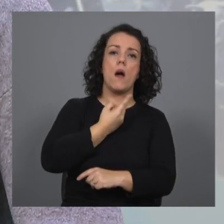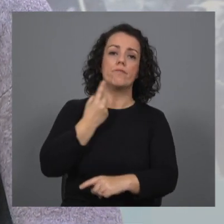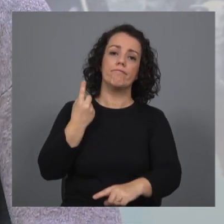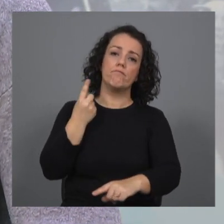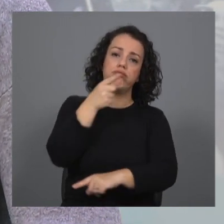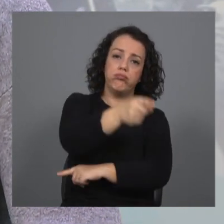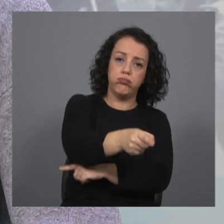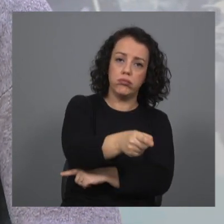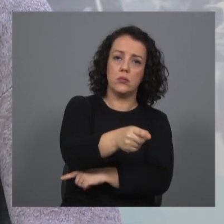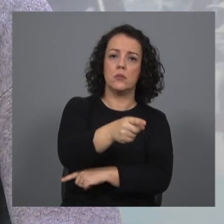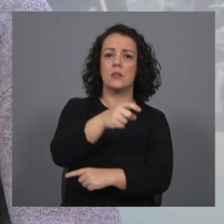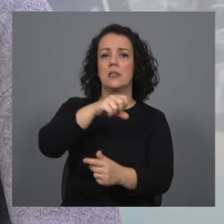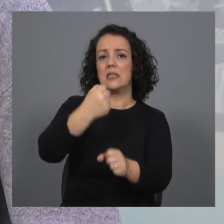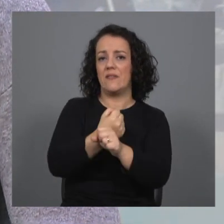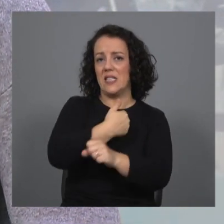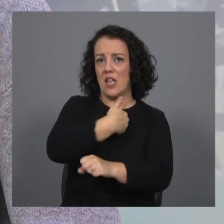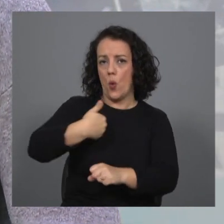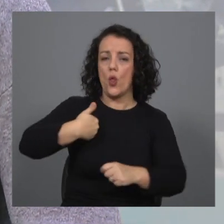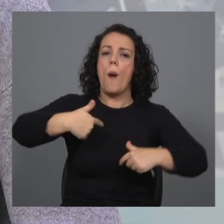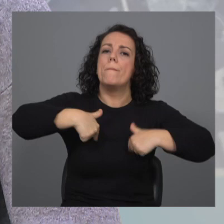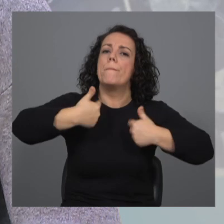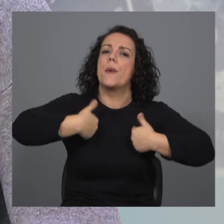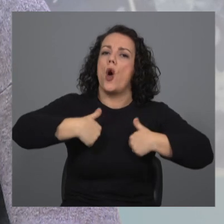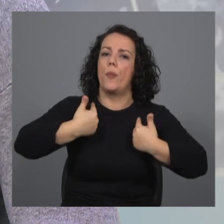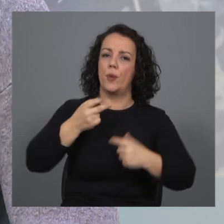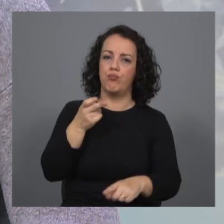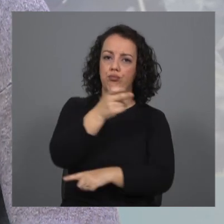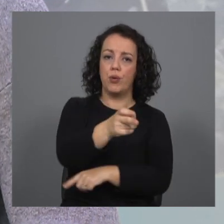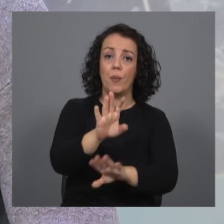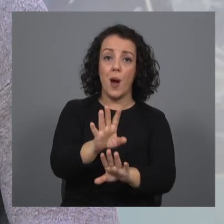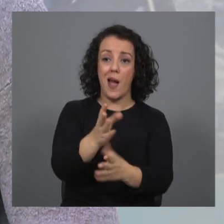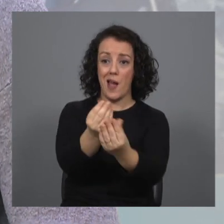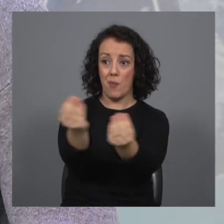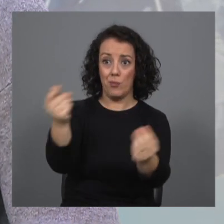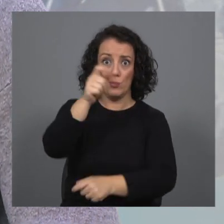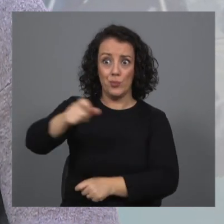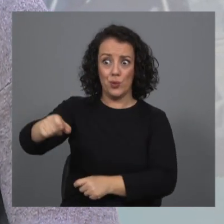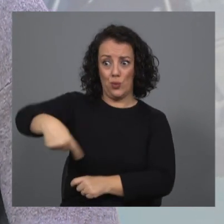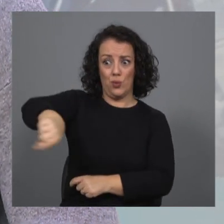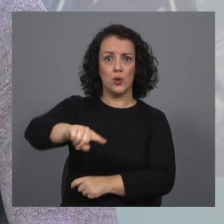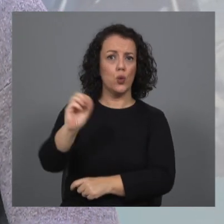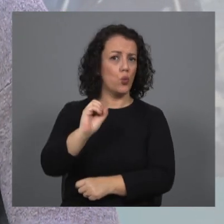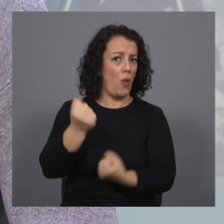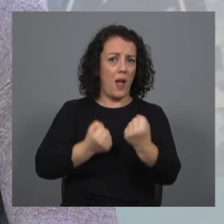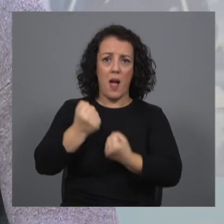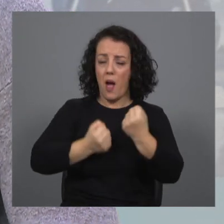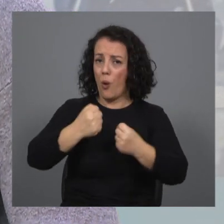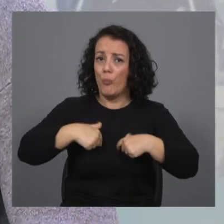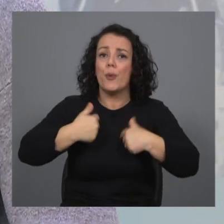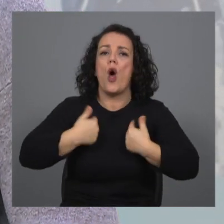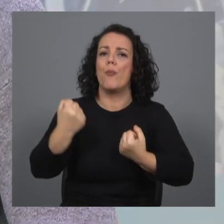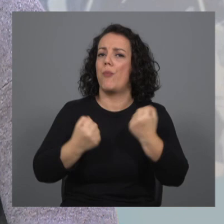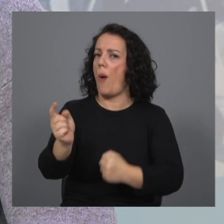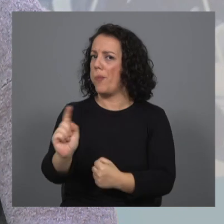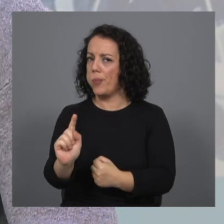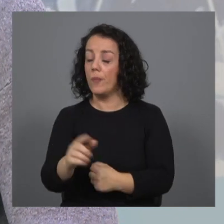deslocar a um serviço de saúde por meios próprios. O que acontece é que muitas destas pessoas não têm esses meios próprios, não têm carro, não é? É-lhes